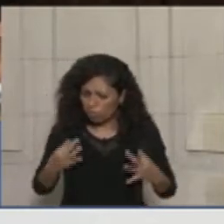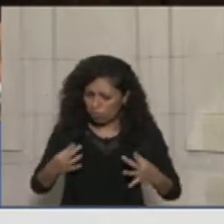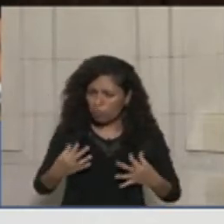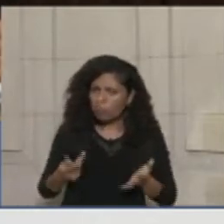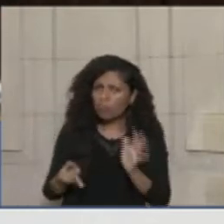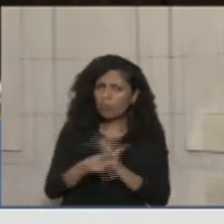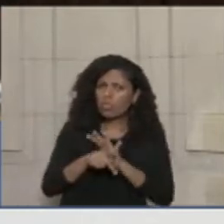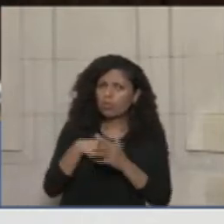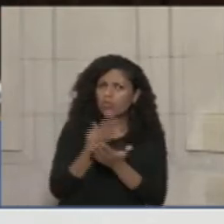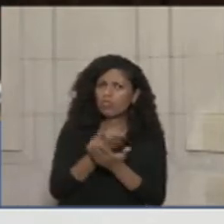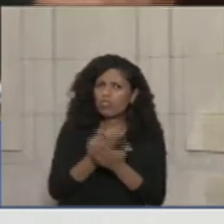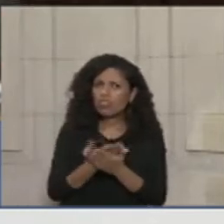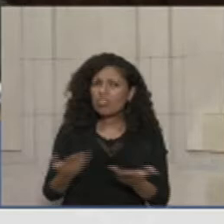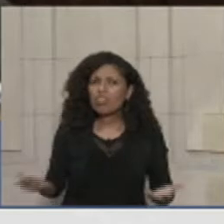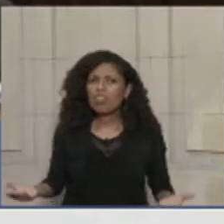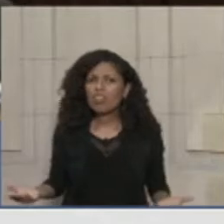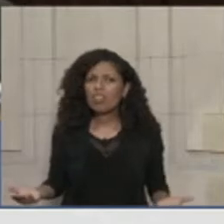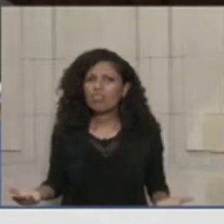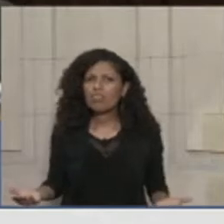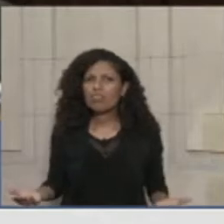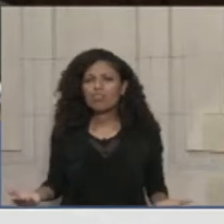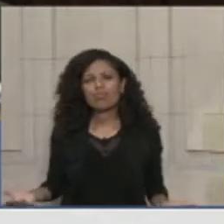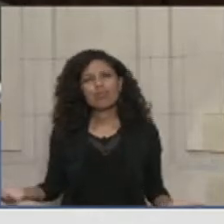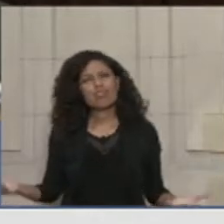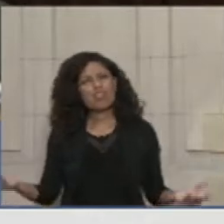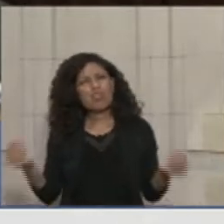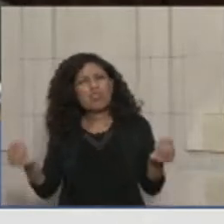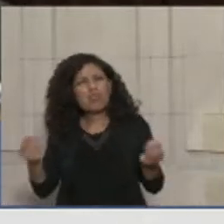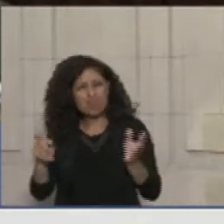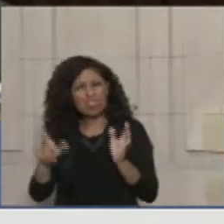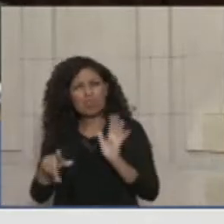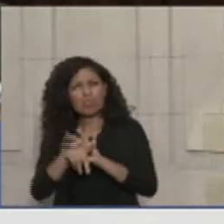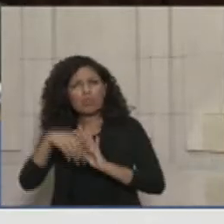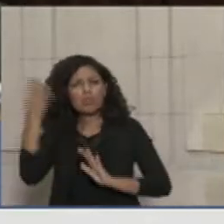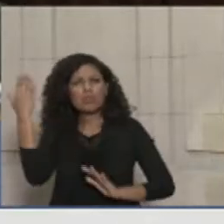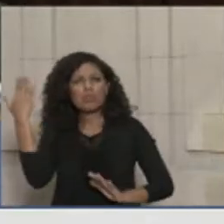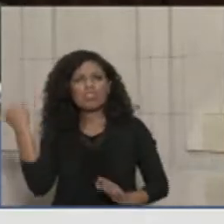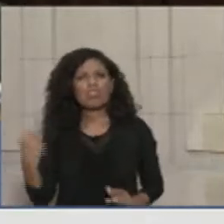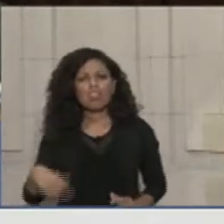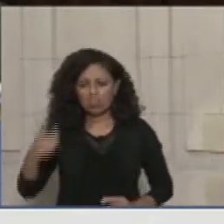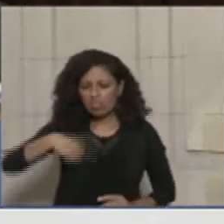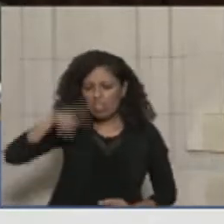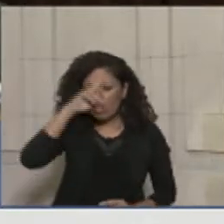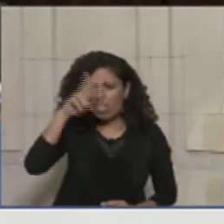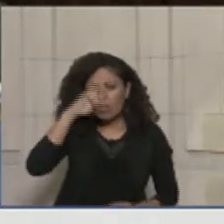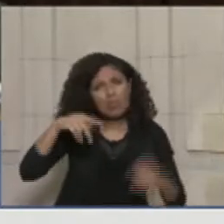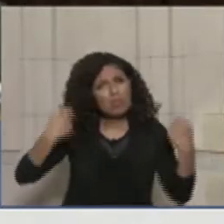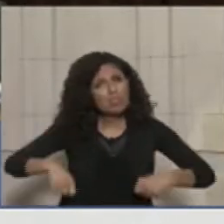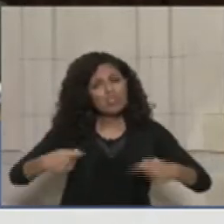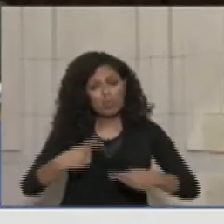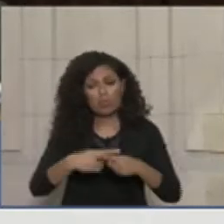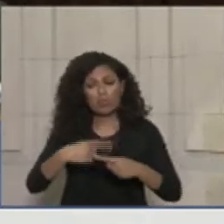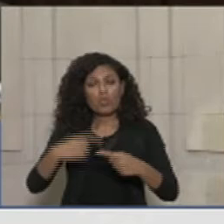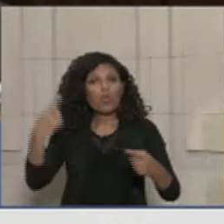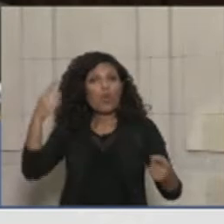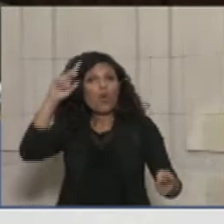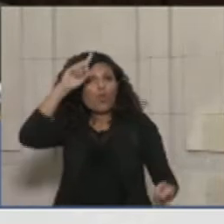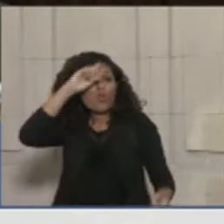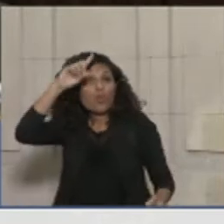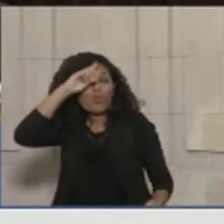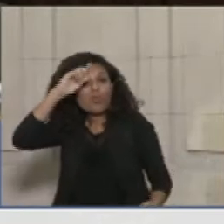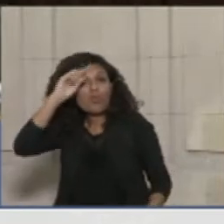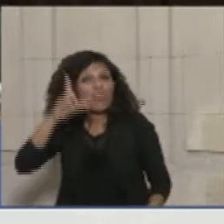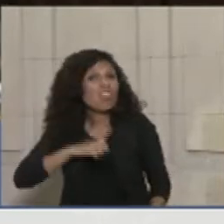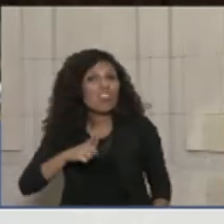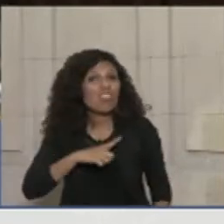seja, não é um horror que ficou no passado, é necessário a gente relembrar, porque isso acontece nos dias de hoje e segue